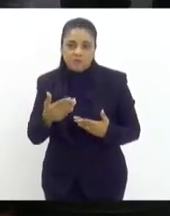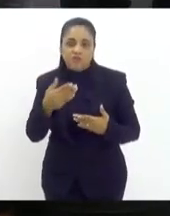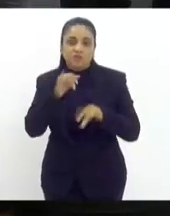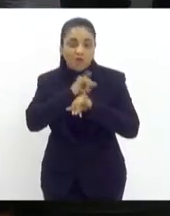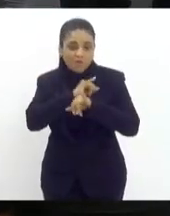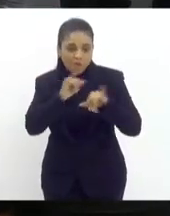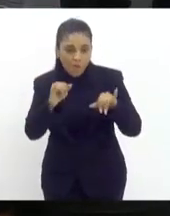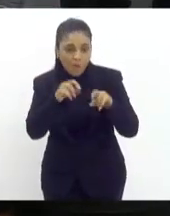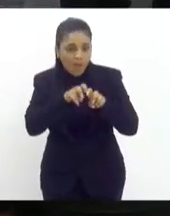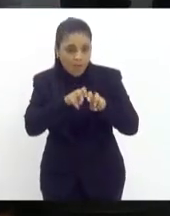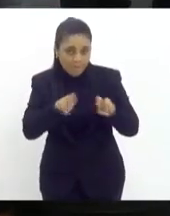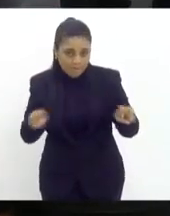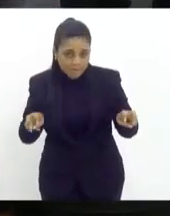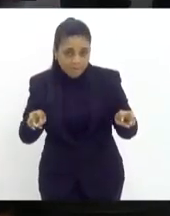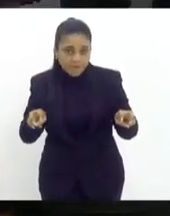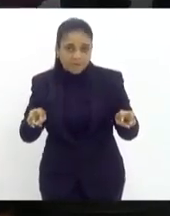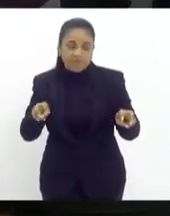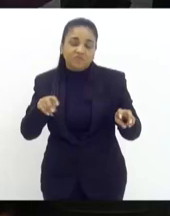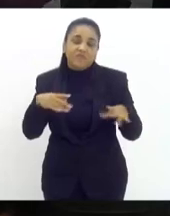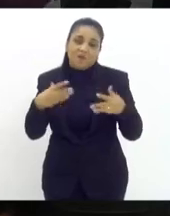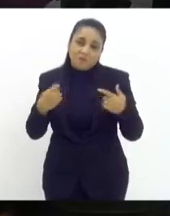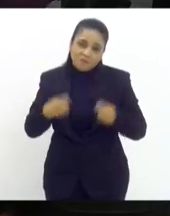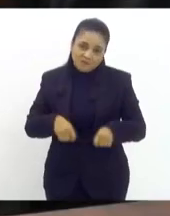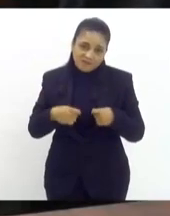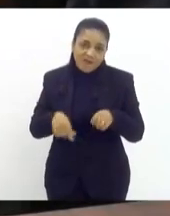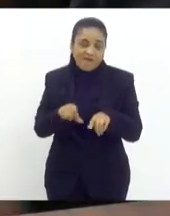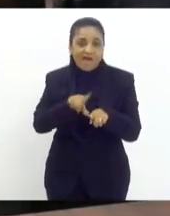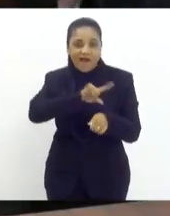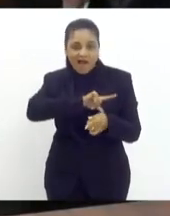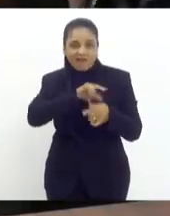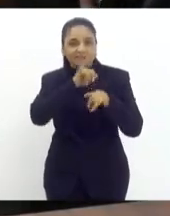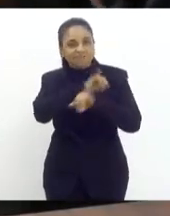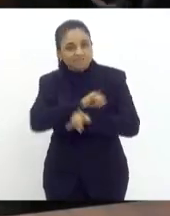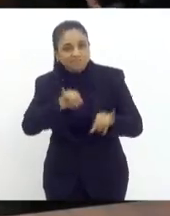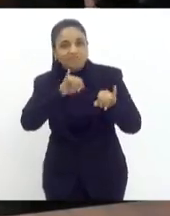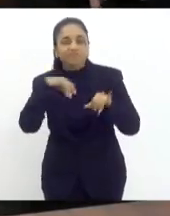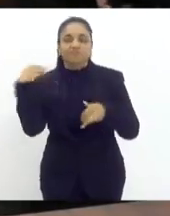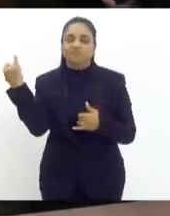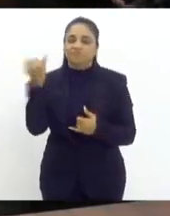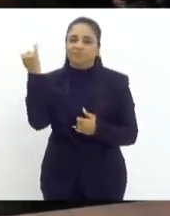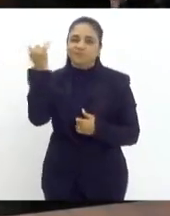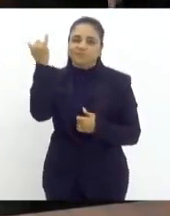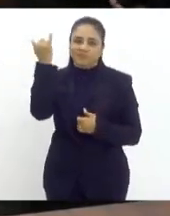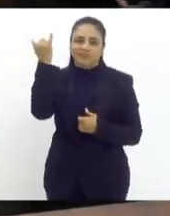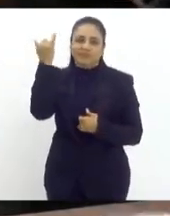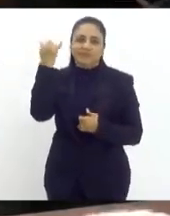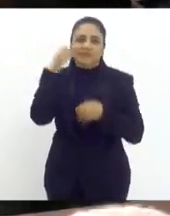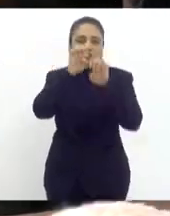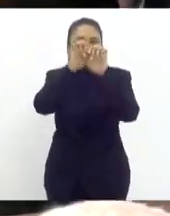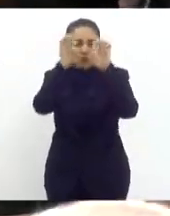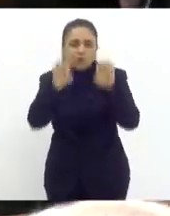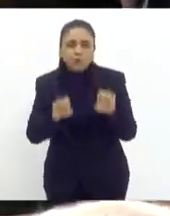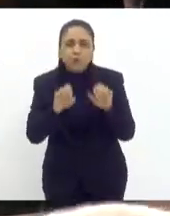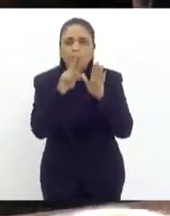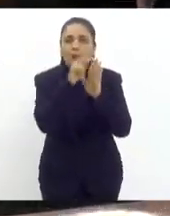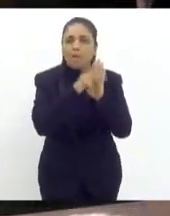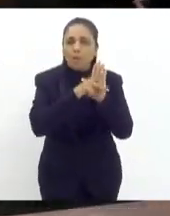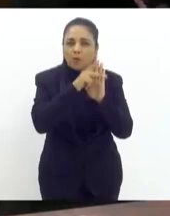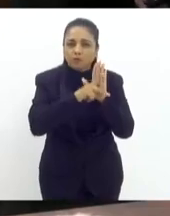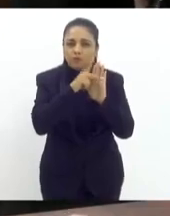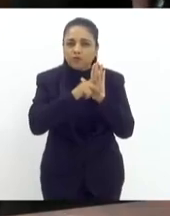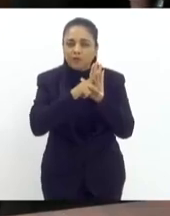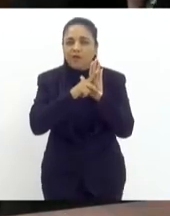informei a mesa mas não poderia deixar de comentar a importância que é a estrutura desse projeto que